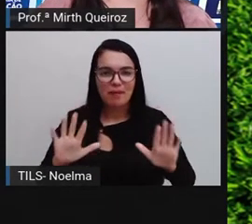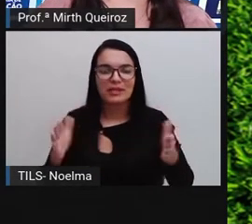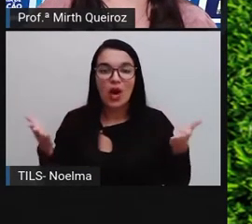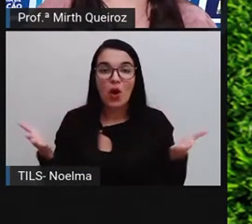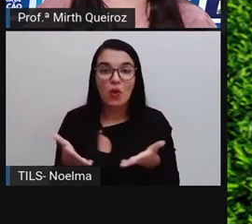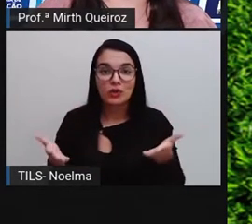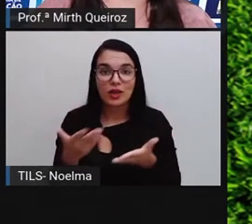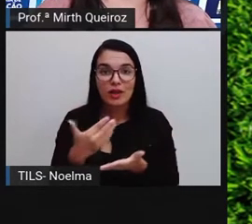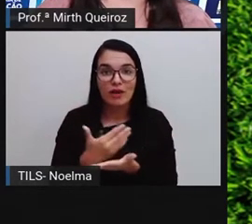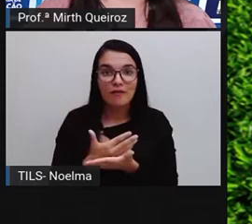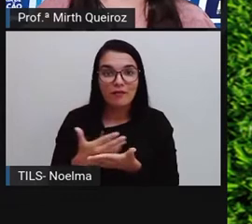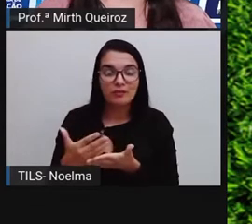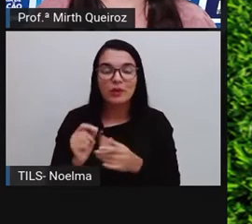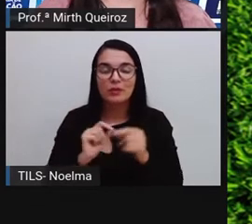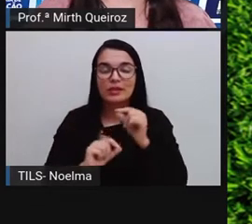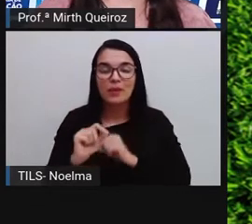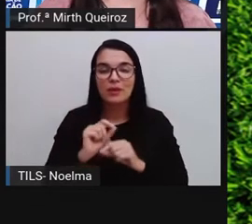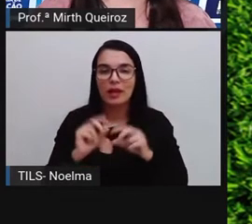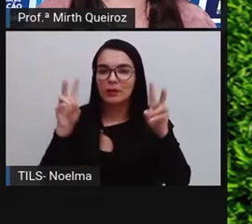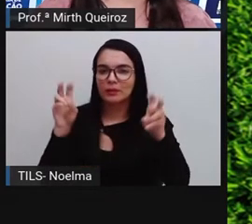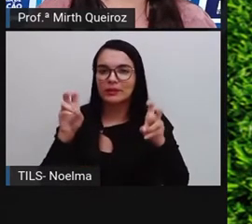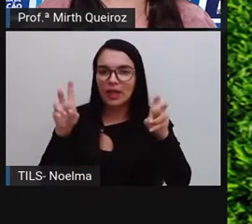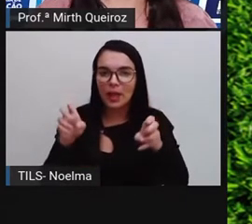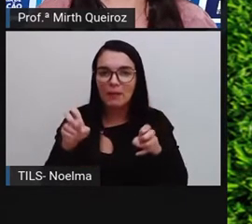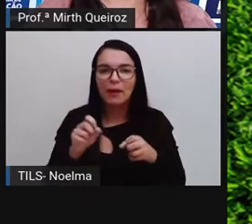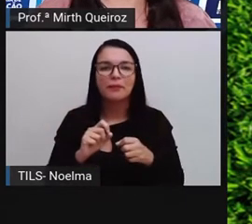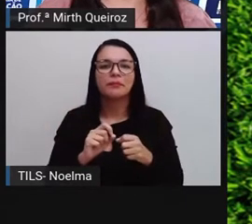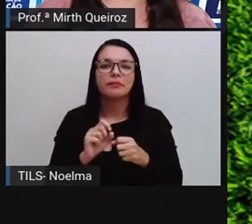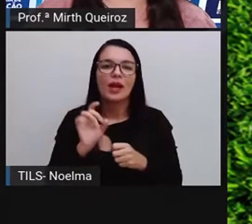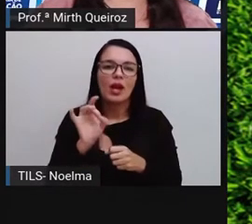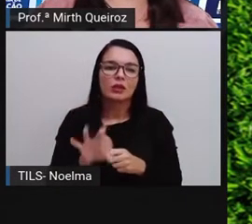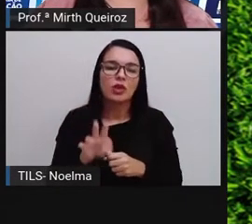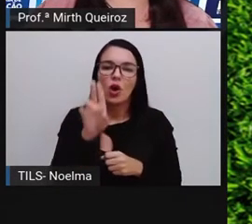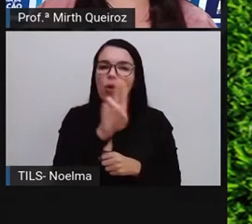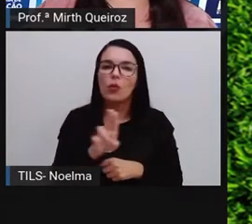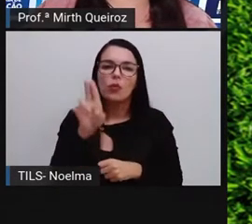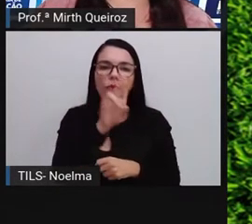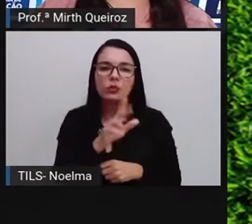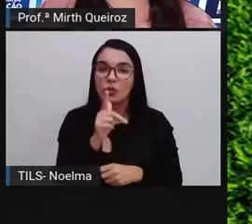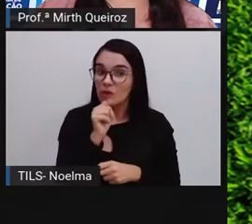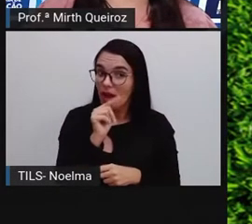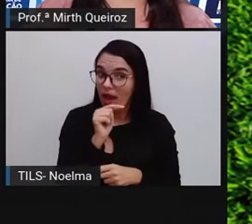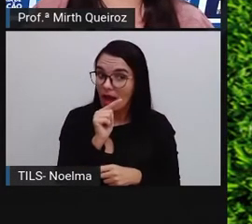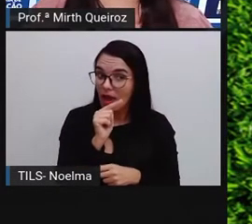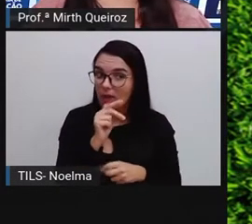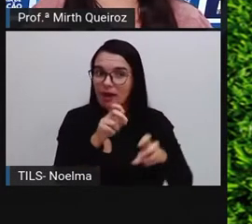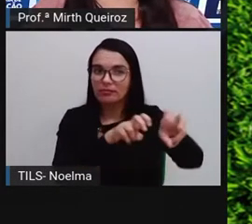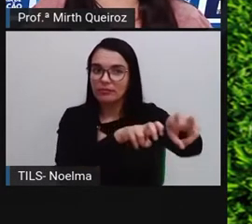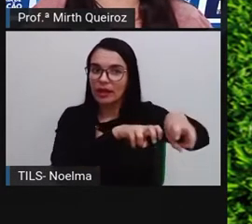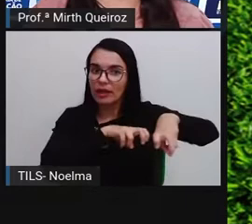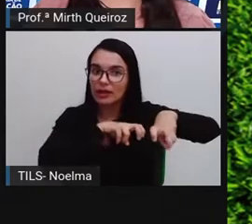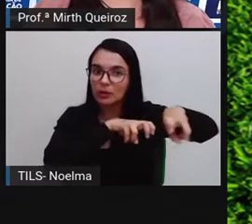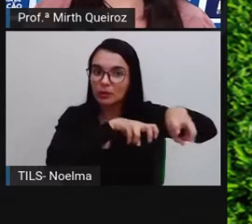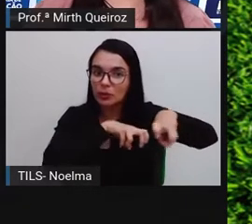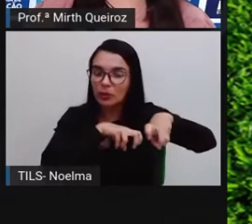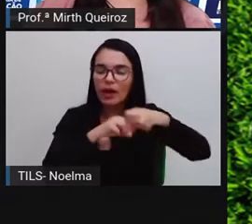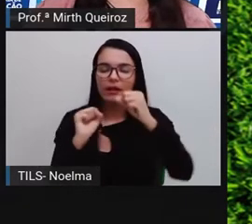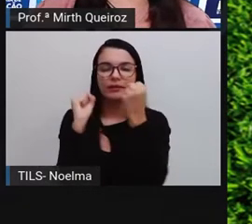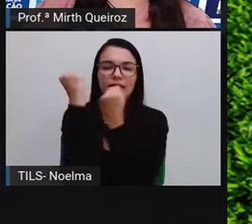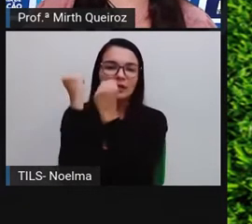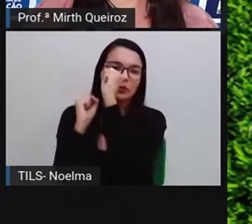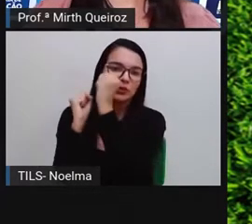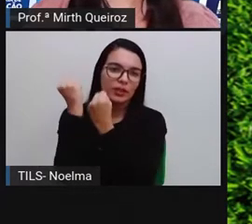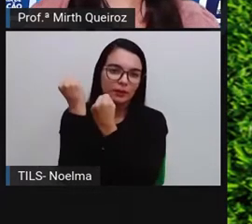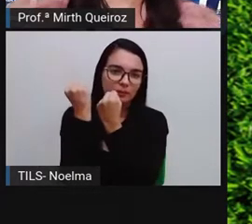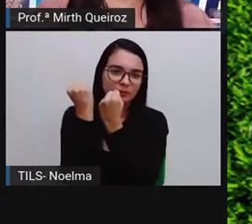hoje nós iremos falar aí sobre o uso dessa água na agricultura e